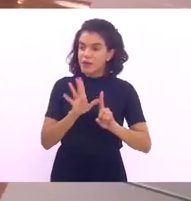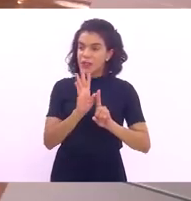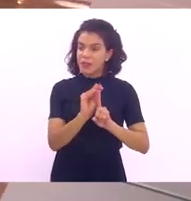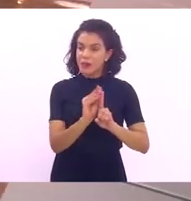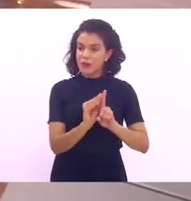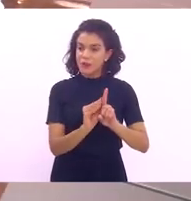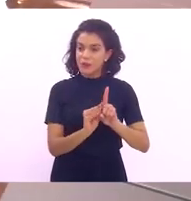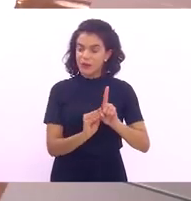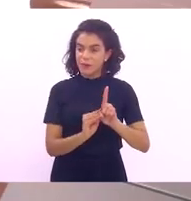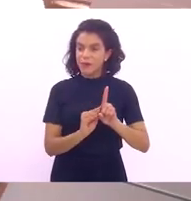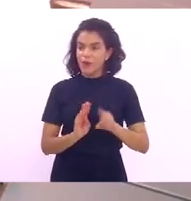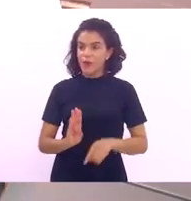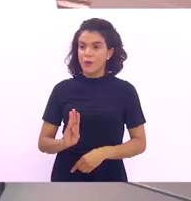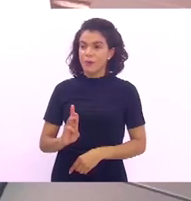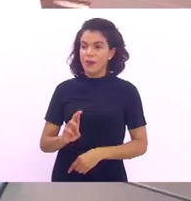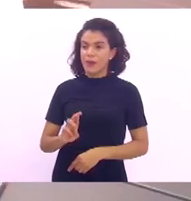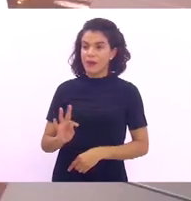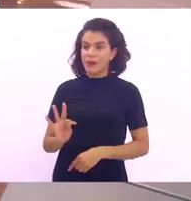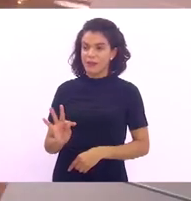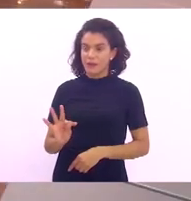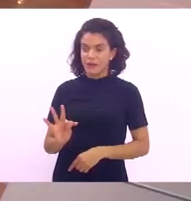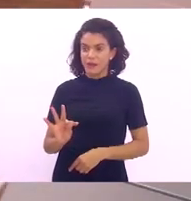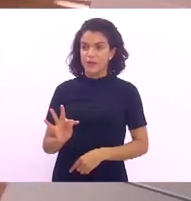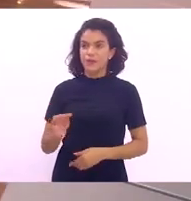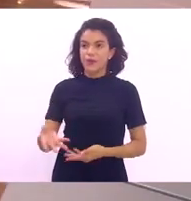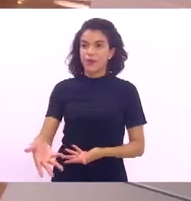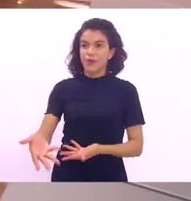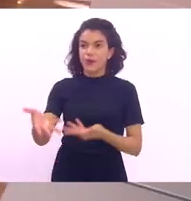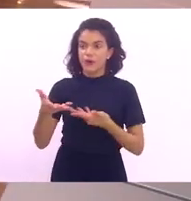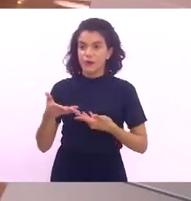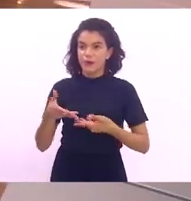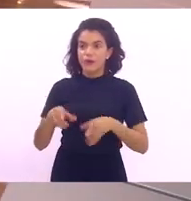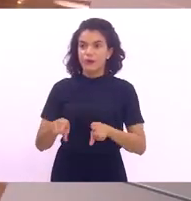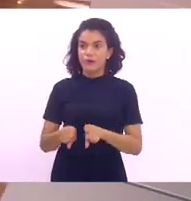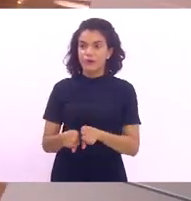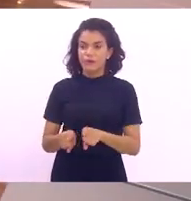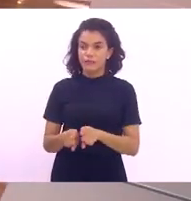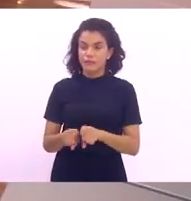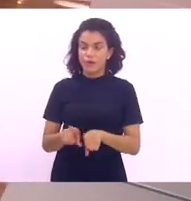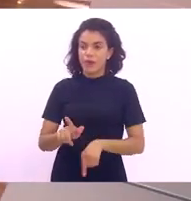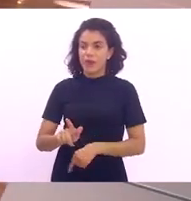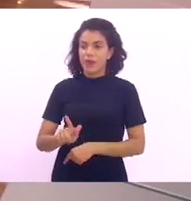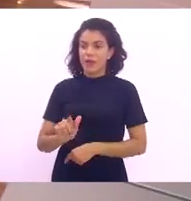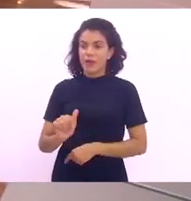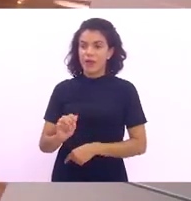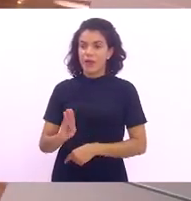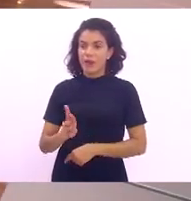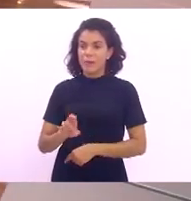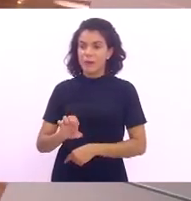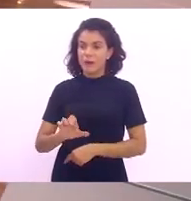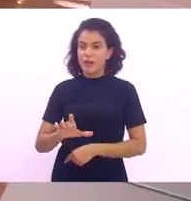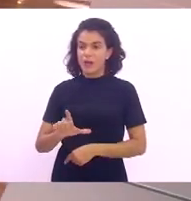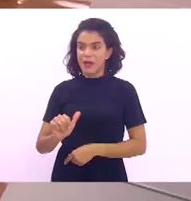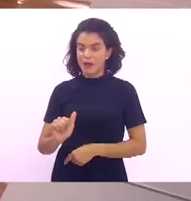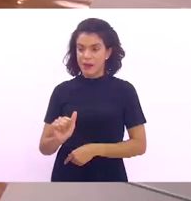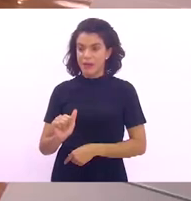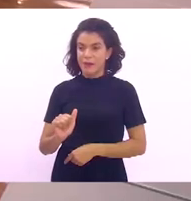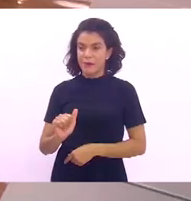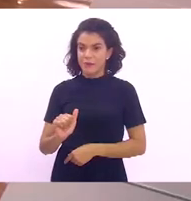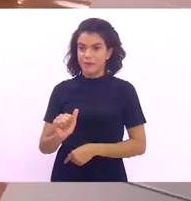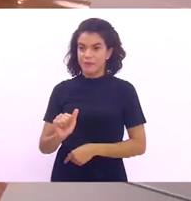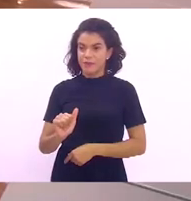no BRT também convido a senhora Gabriela Von